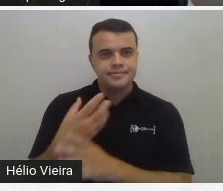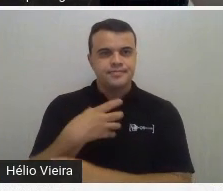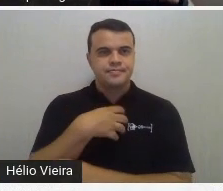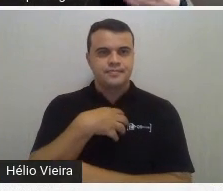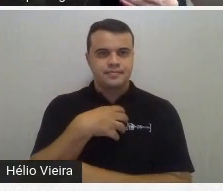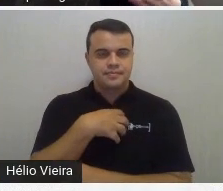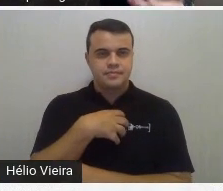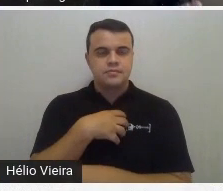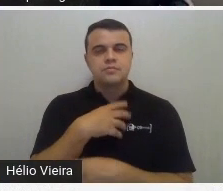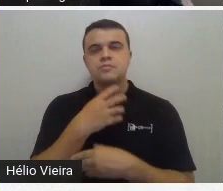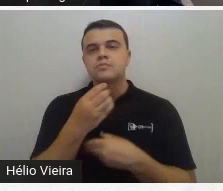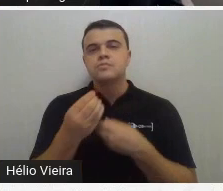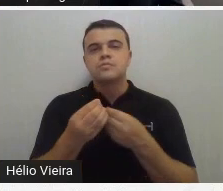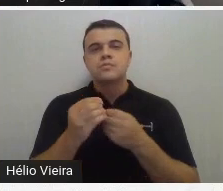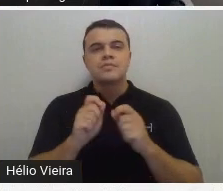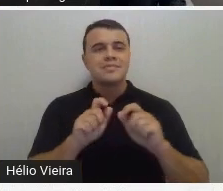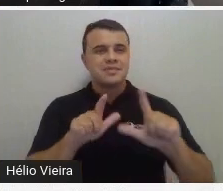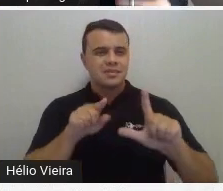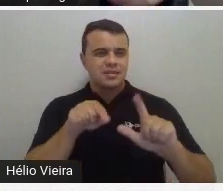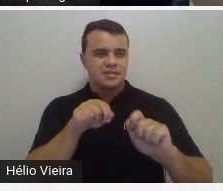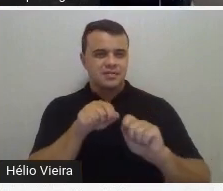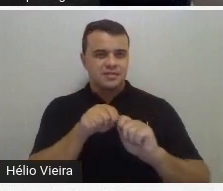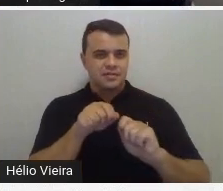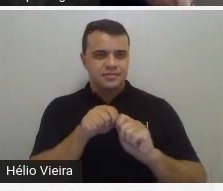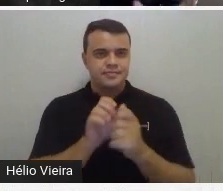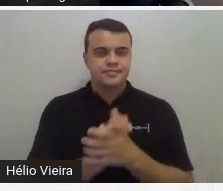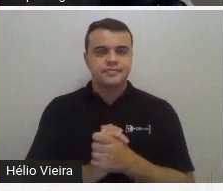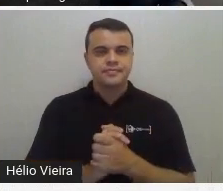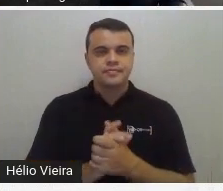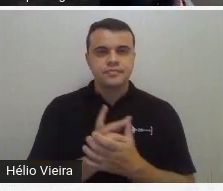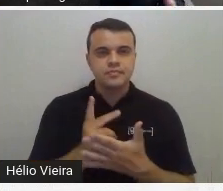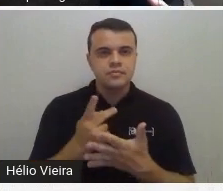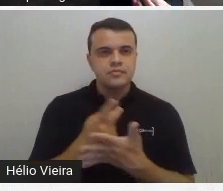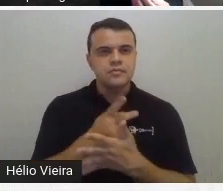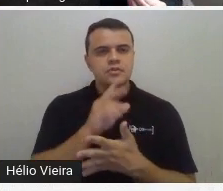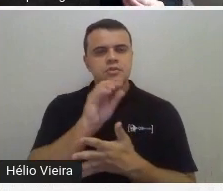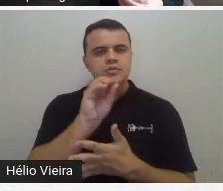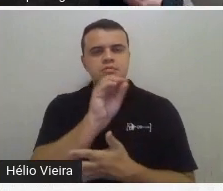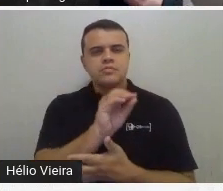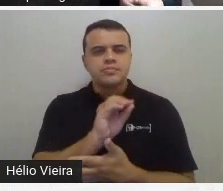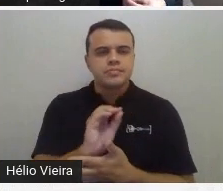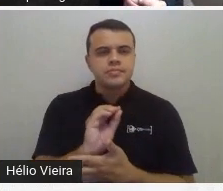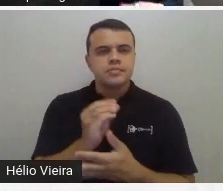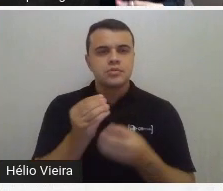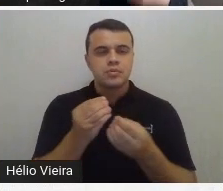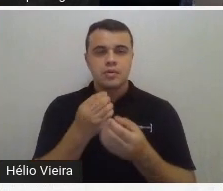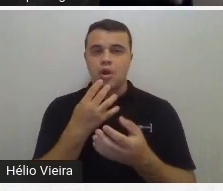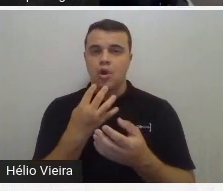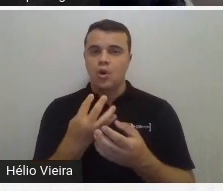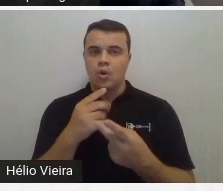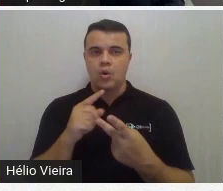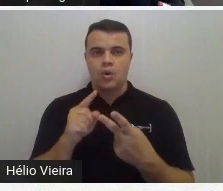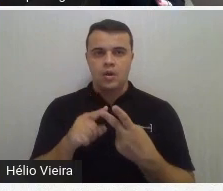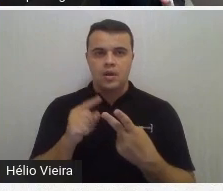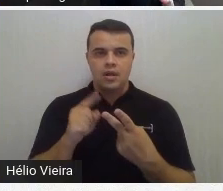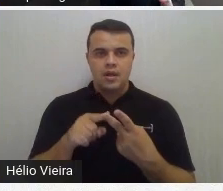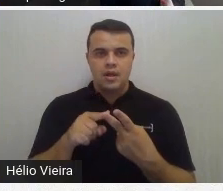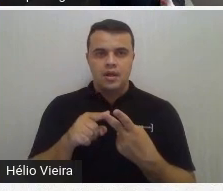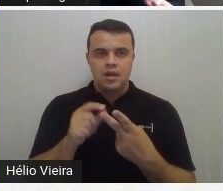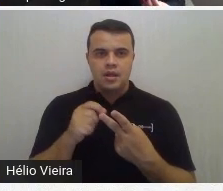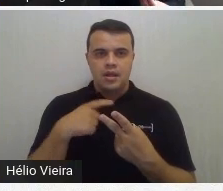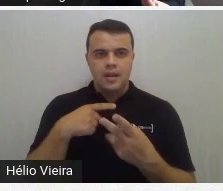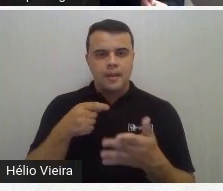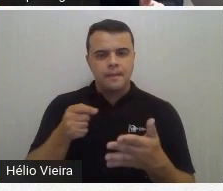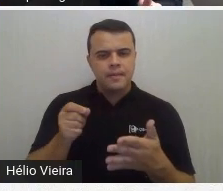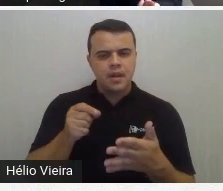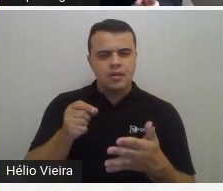E como a tela é feita, né? Como a composição é constituída por cores e pelo ritmo das